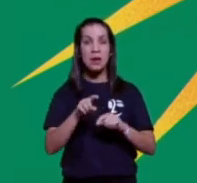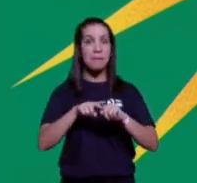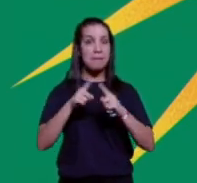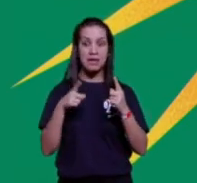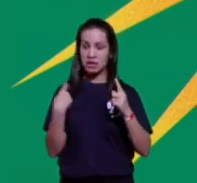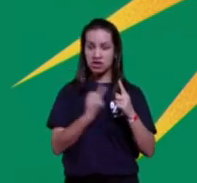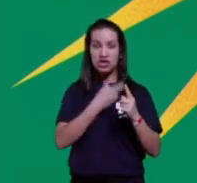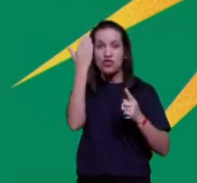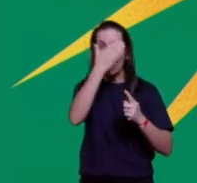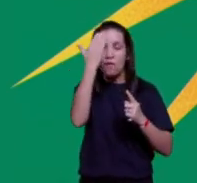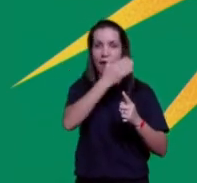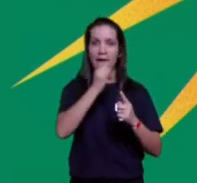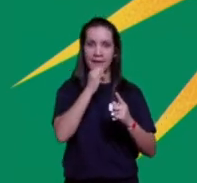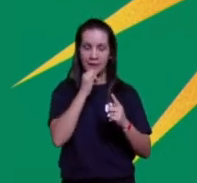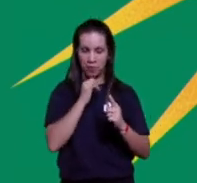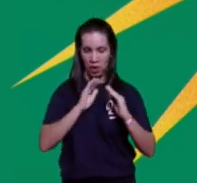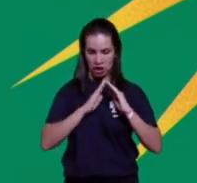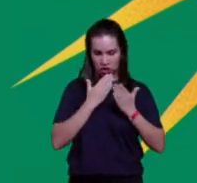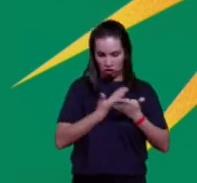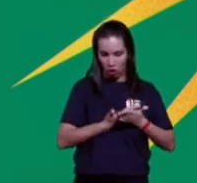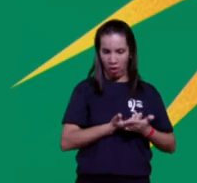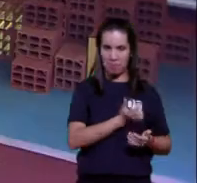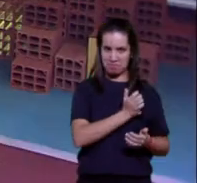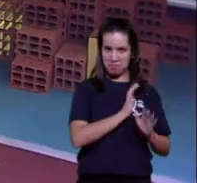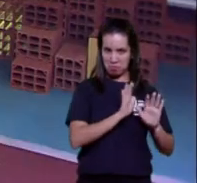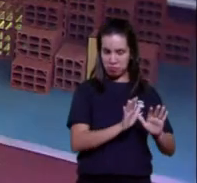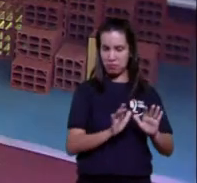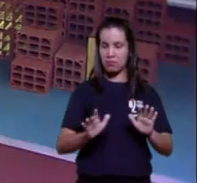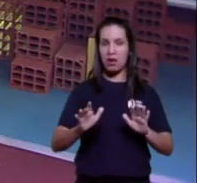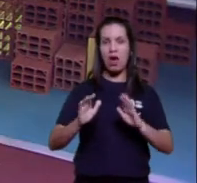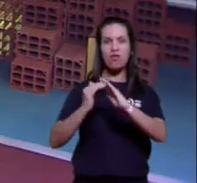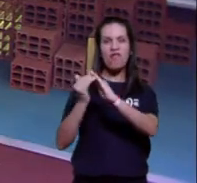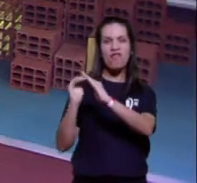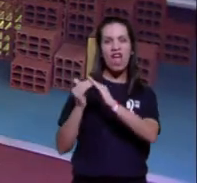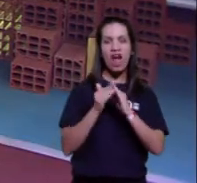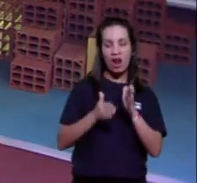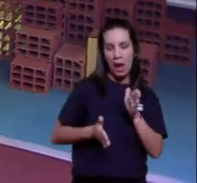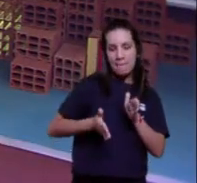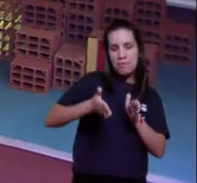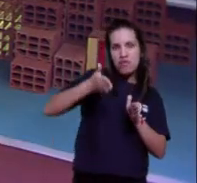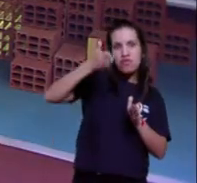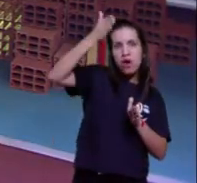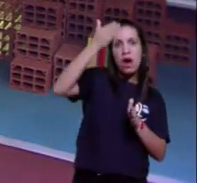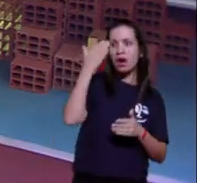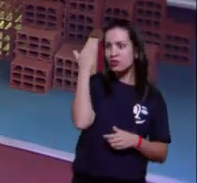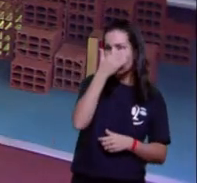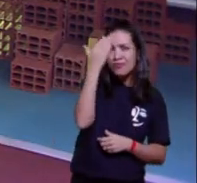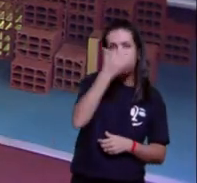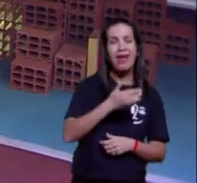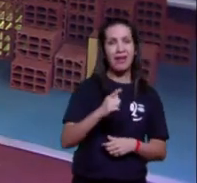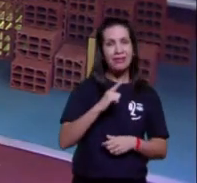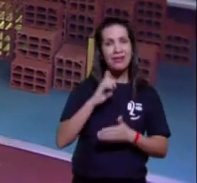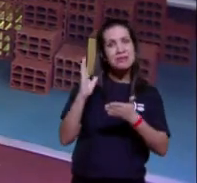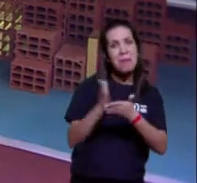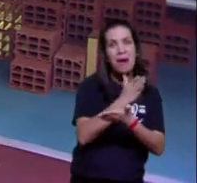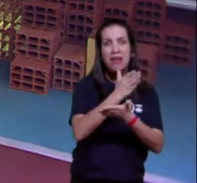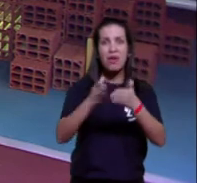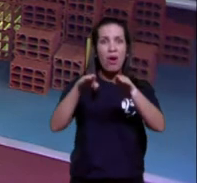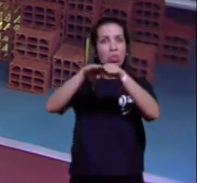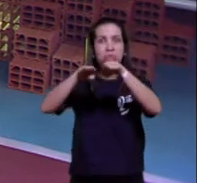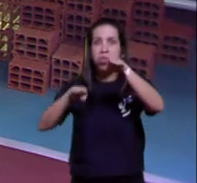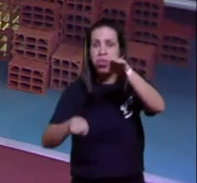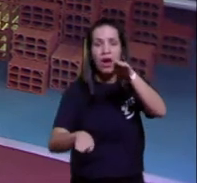uma separação muito grande do que é a elite e do que é a favela, e isso é uma tristeza,